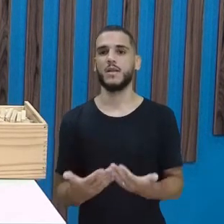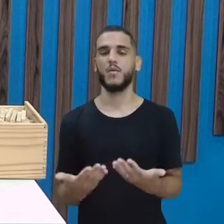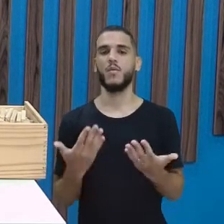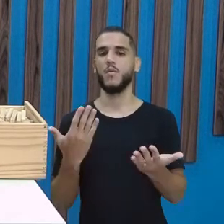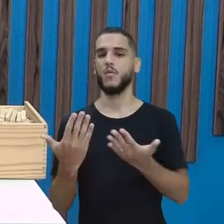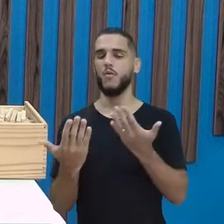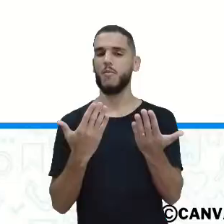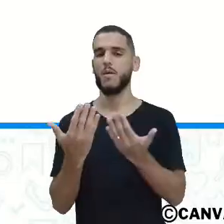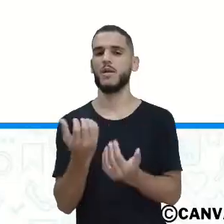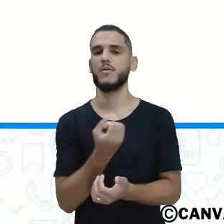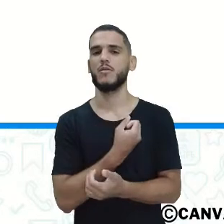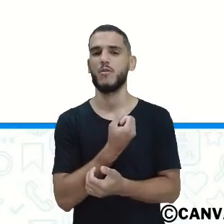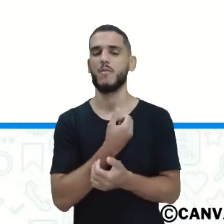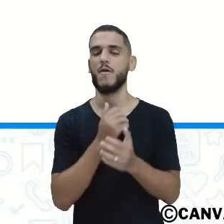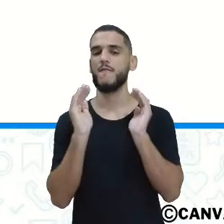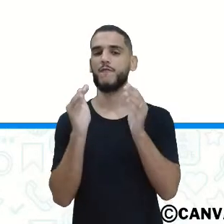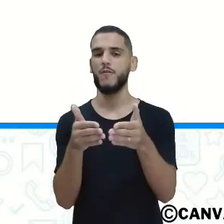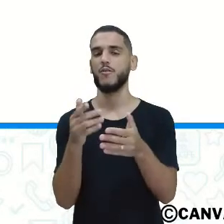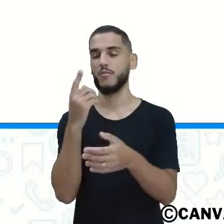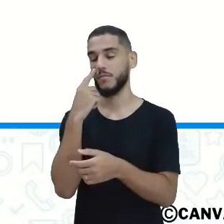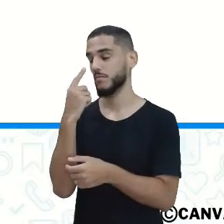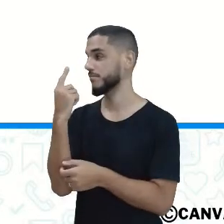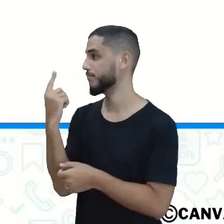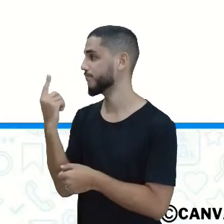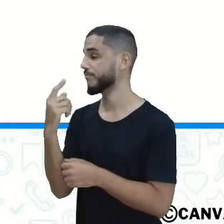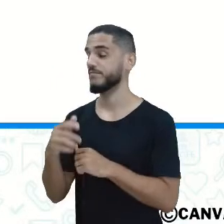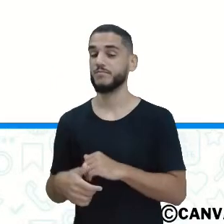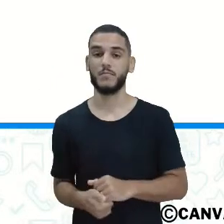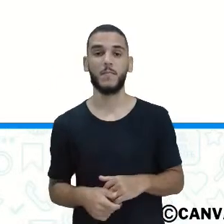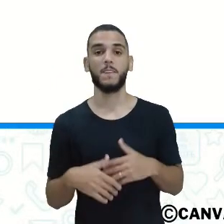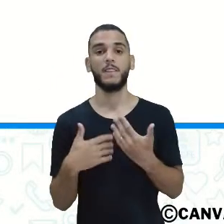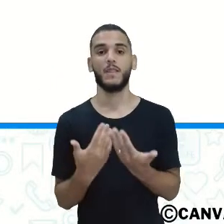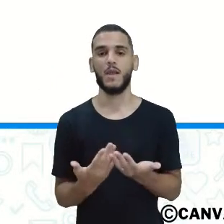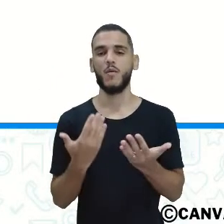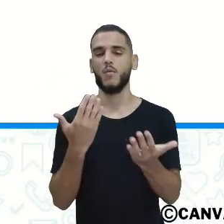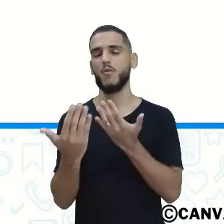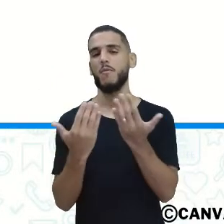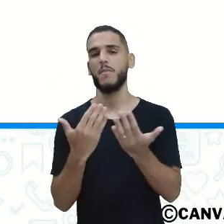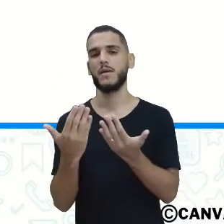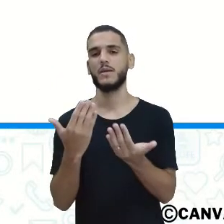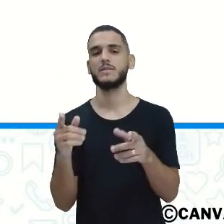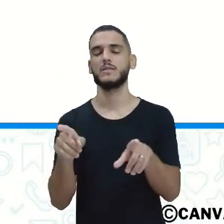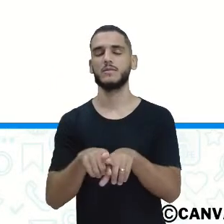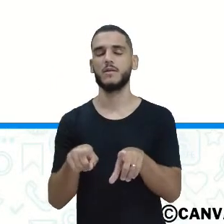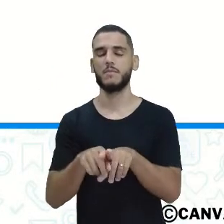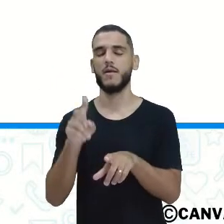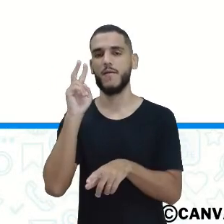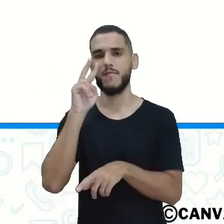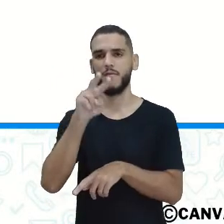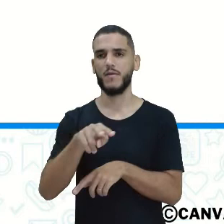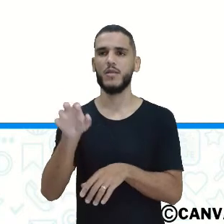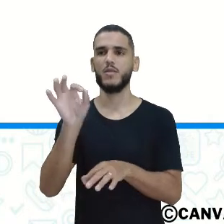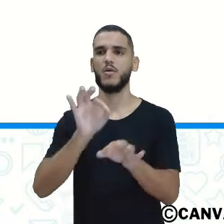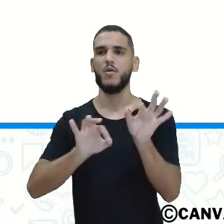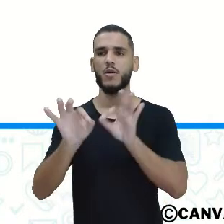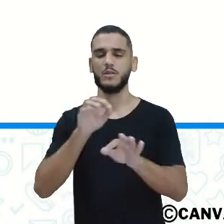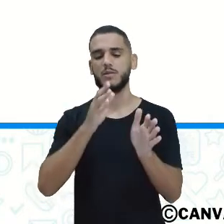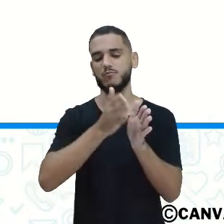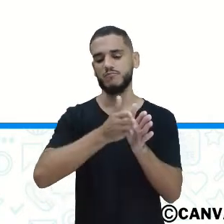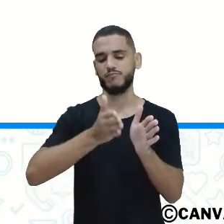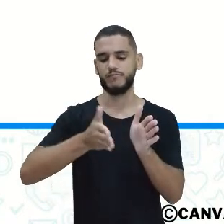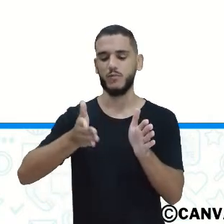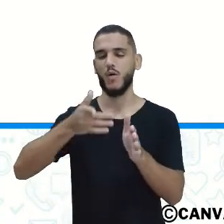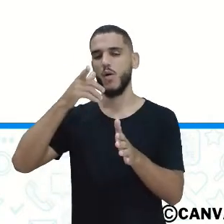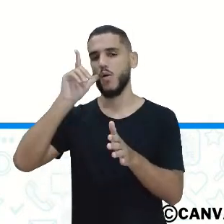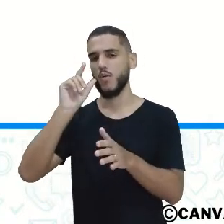Comparação dos números, foco na tela. Comparação dos números por meio da observação e análise das ordens, nós revisamos o que